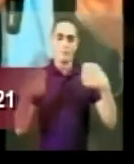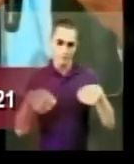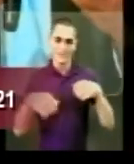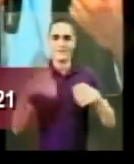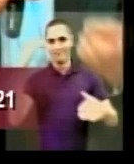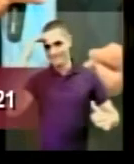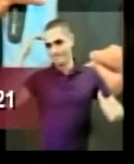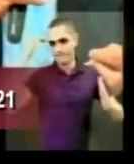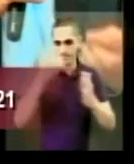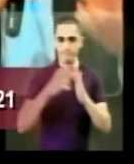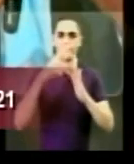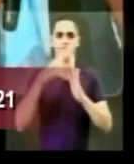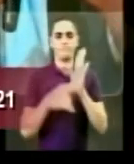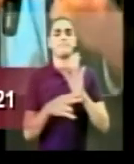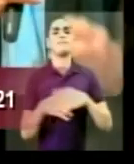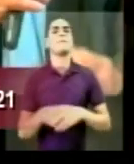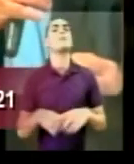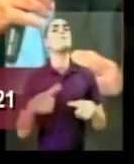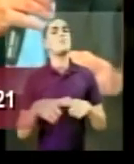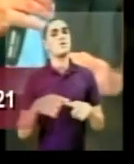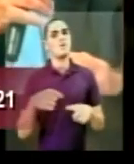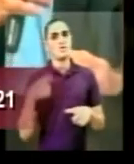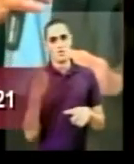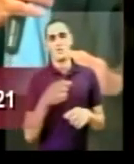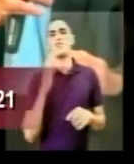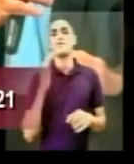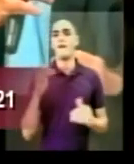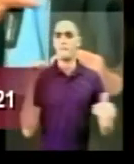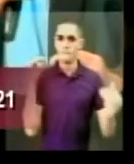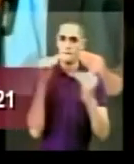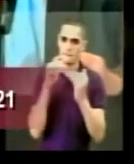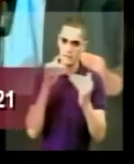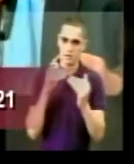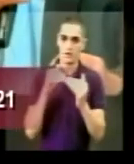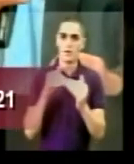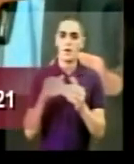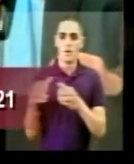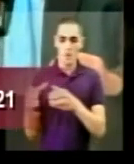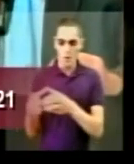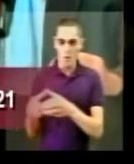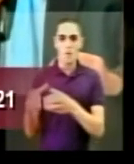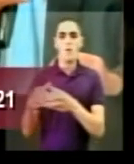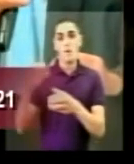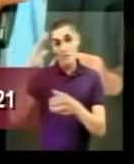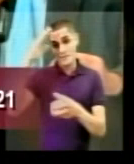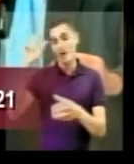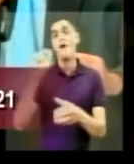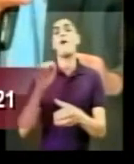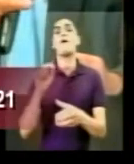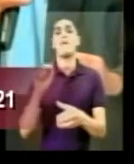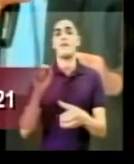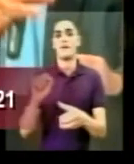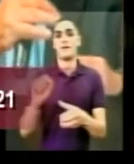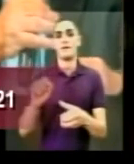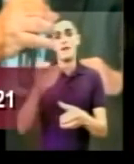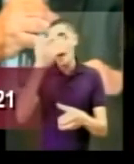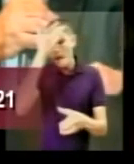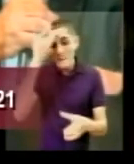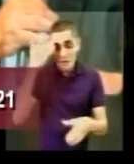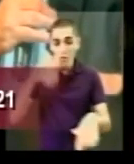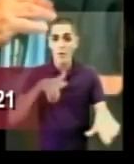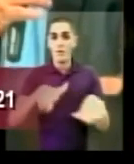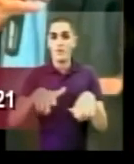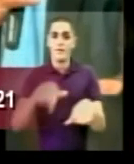concordamos que as prioridades são os que estão na frente